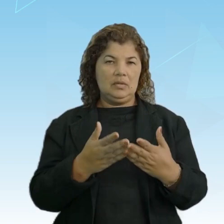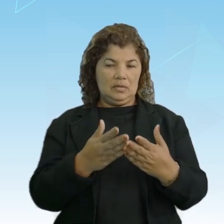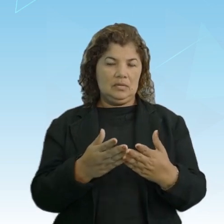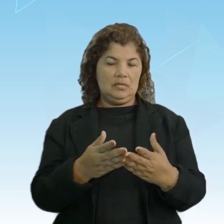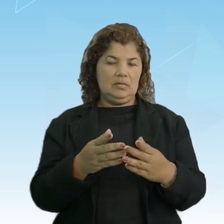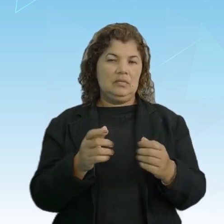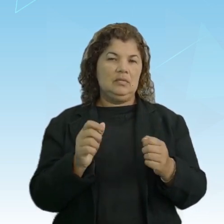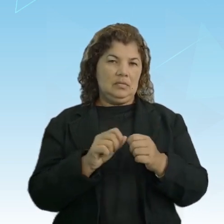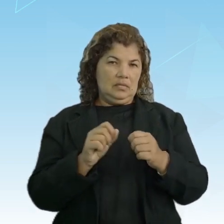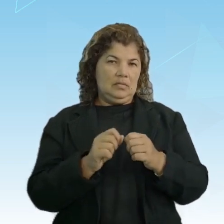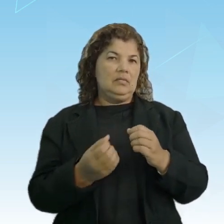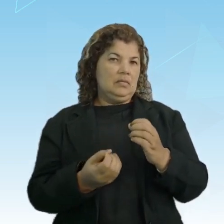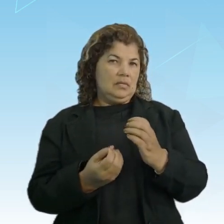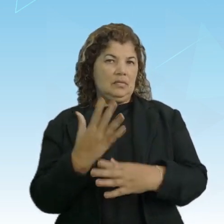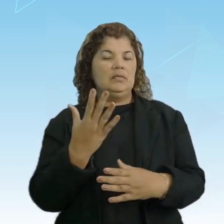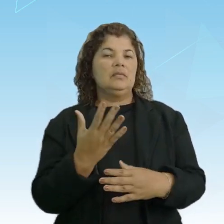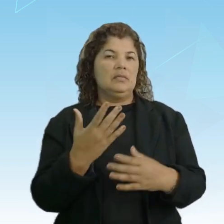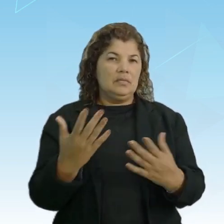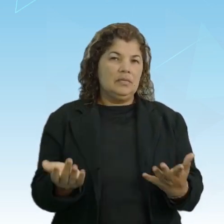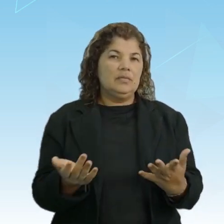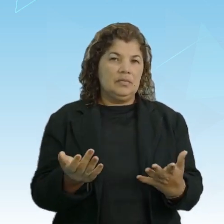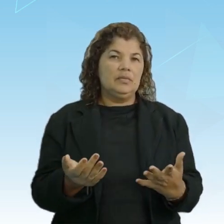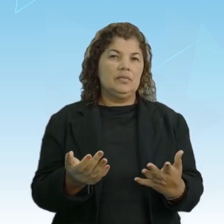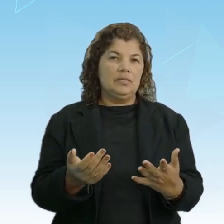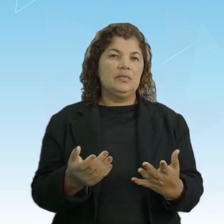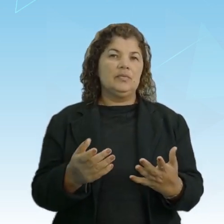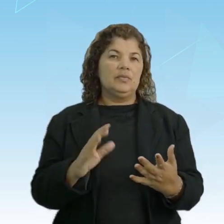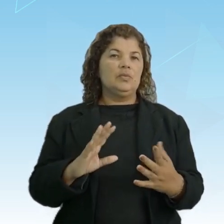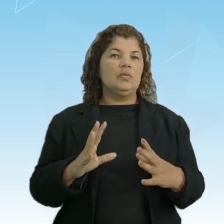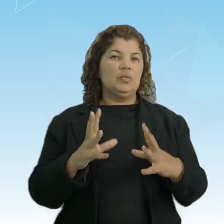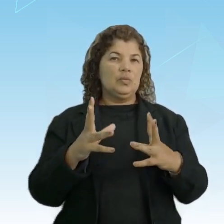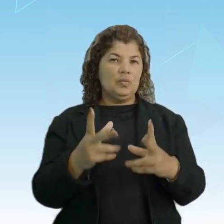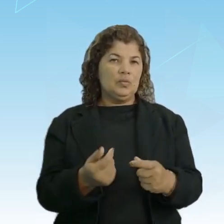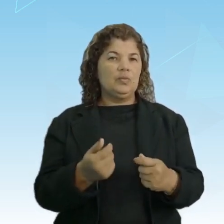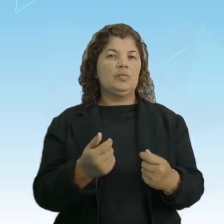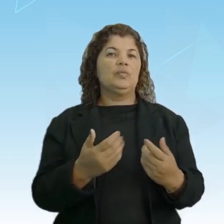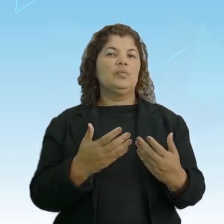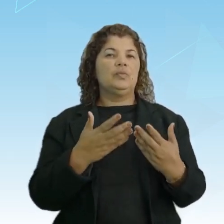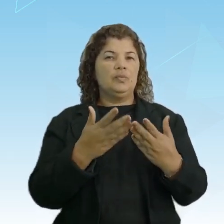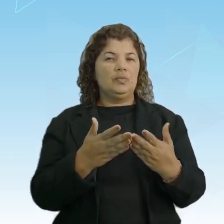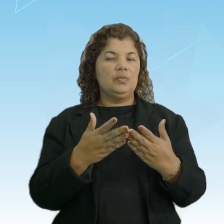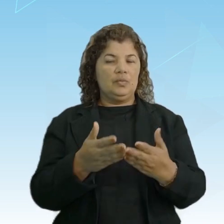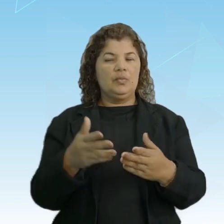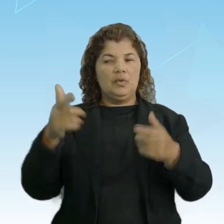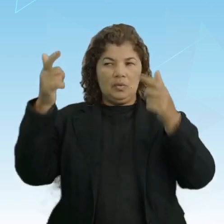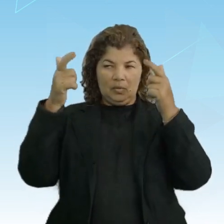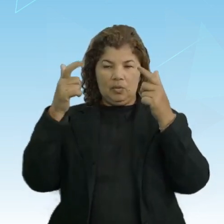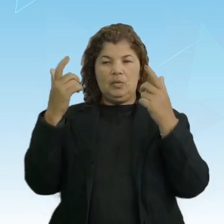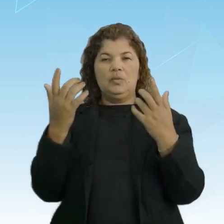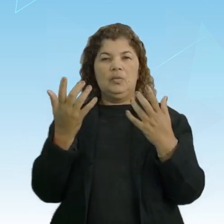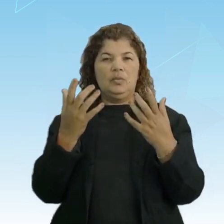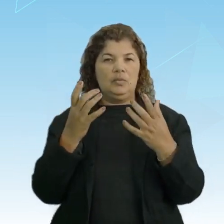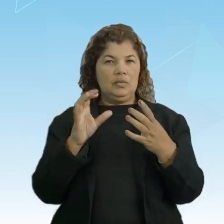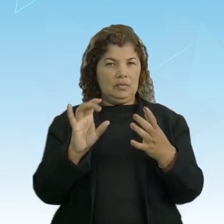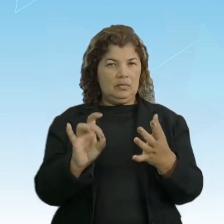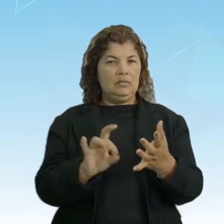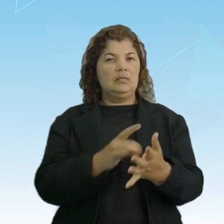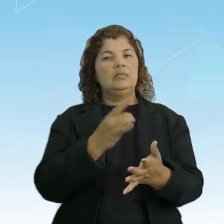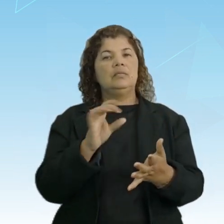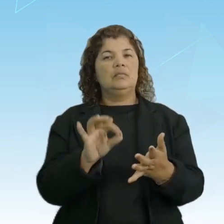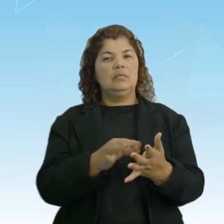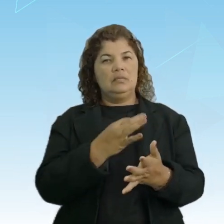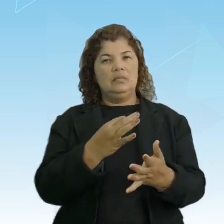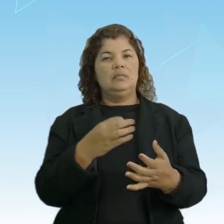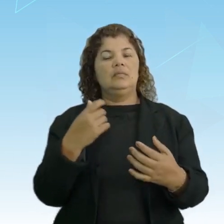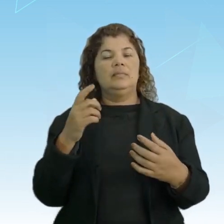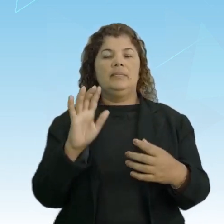realizadas de maneira clandestina. Toda expedição autorizada pela coroa tinha como obrigação o pagamento do